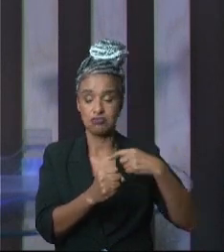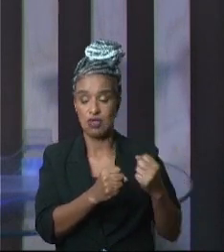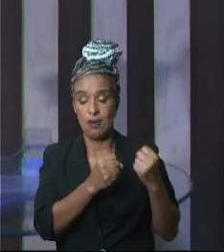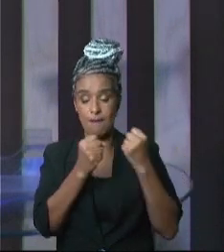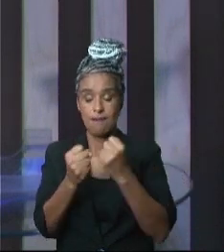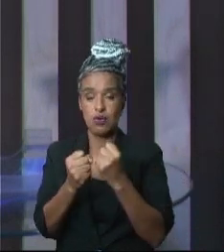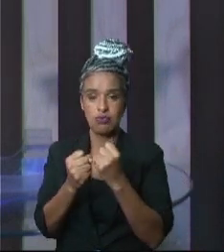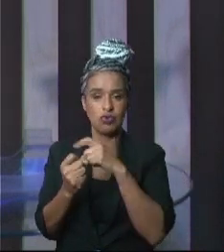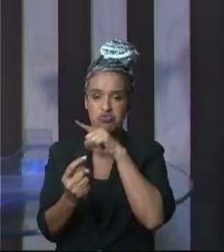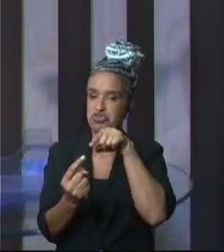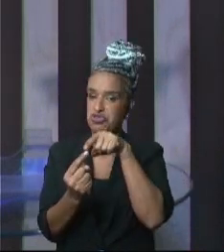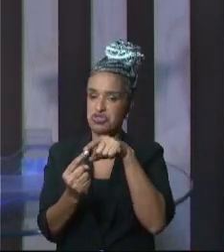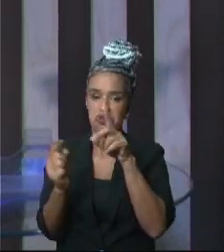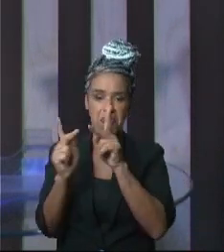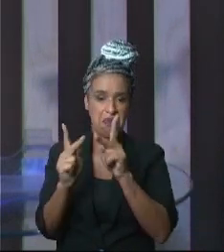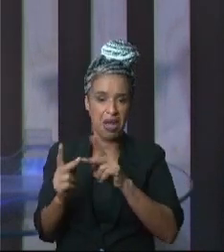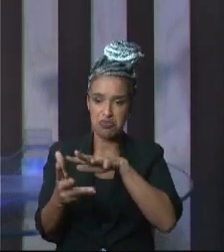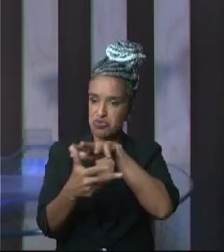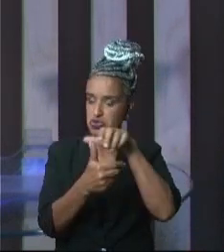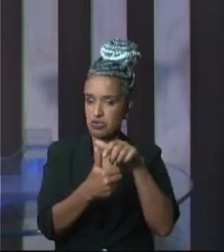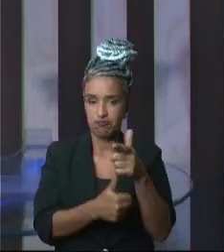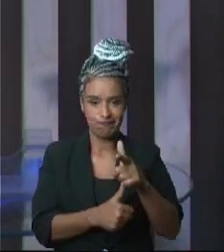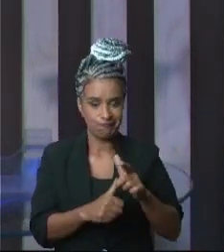à paz global.